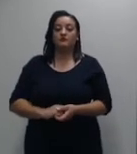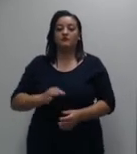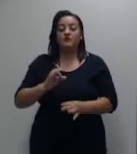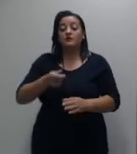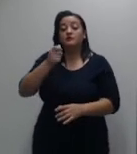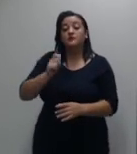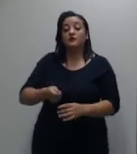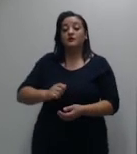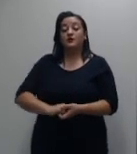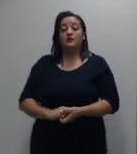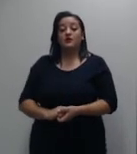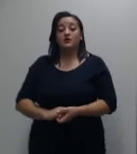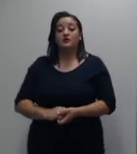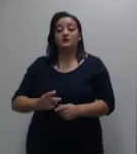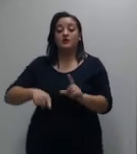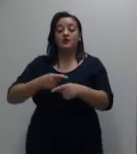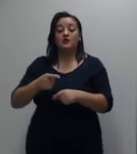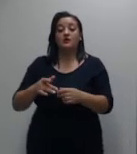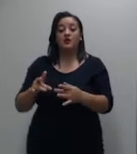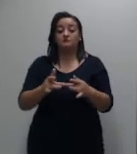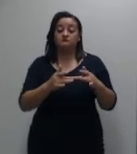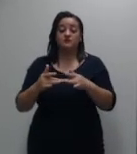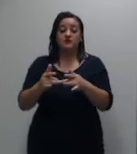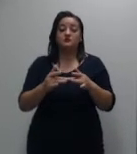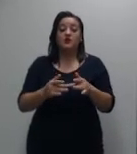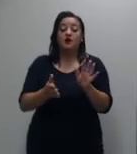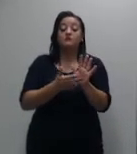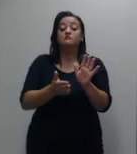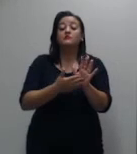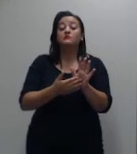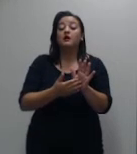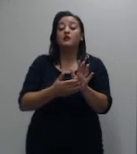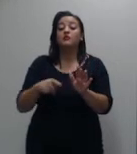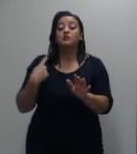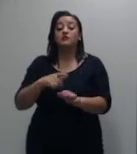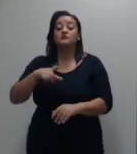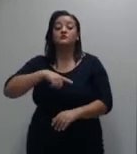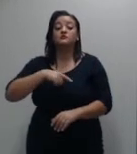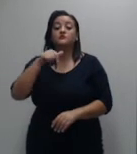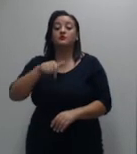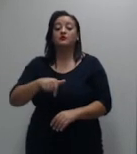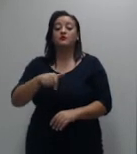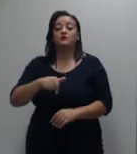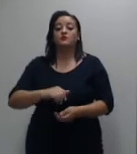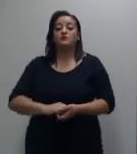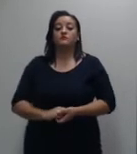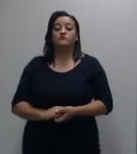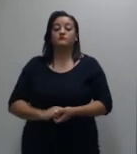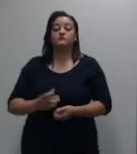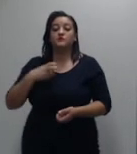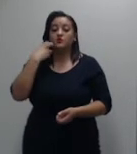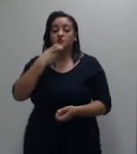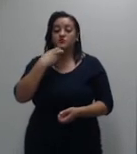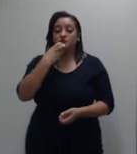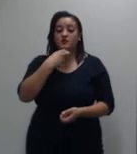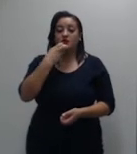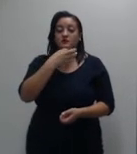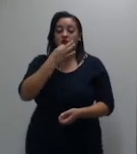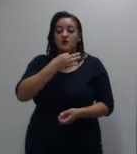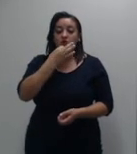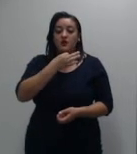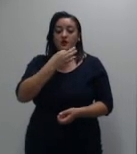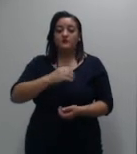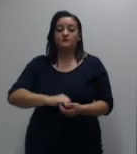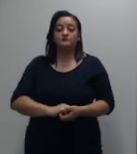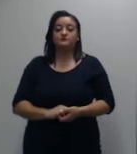estrangeira contestada nós temos aqui é a sustentação oral